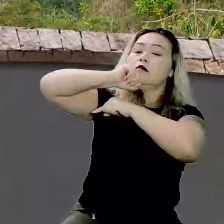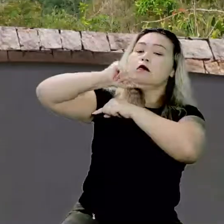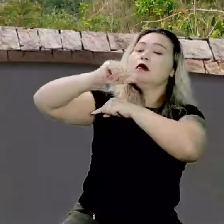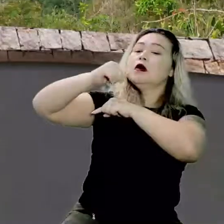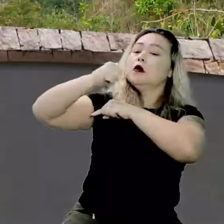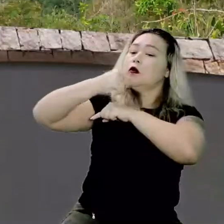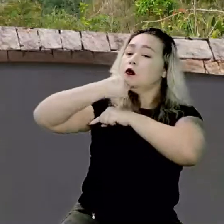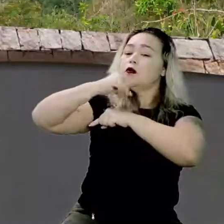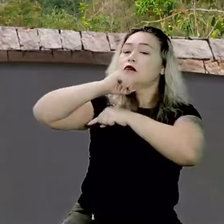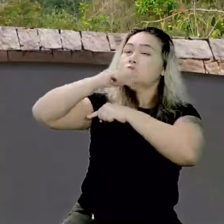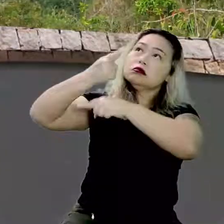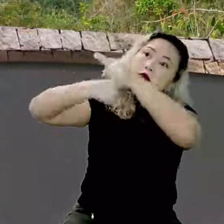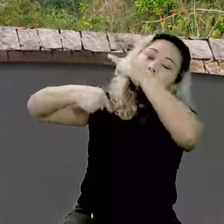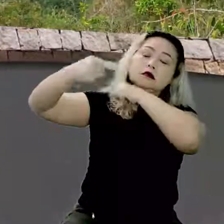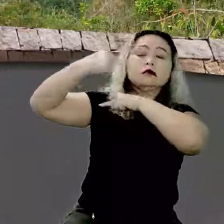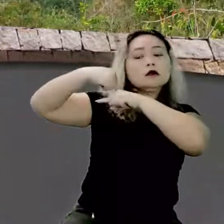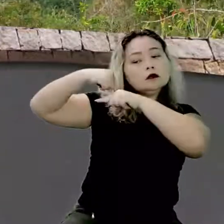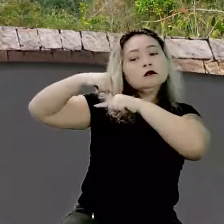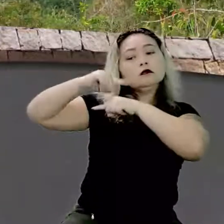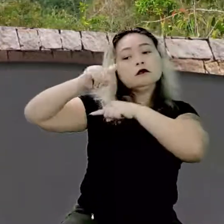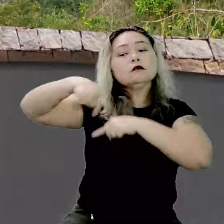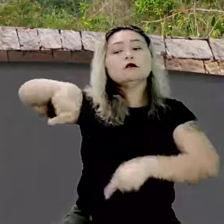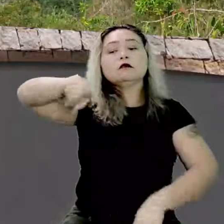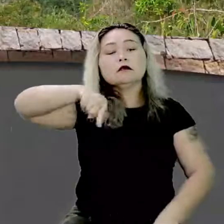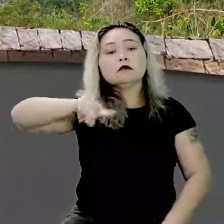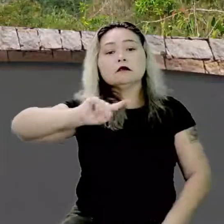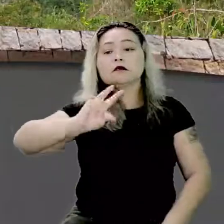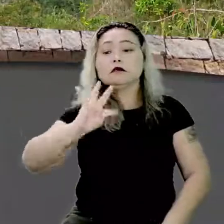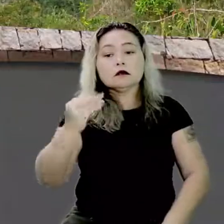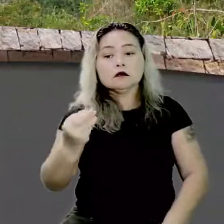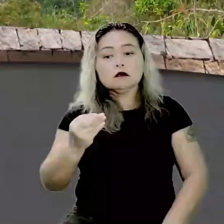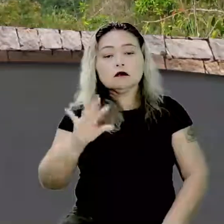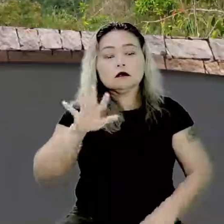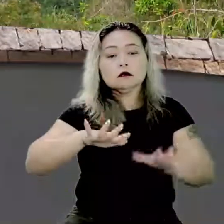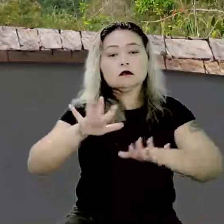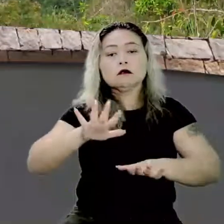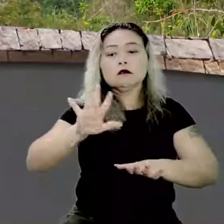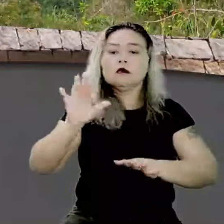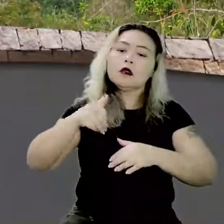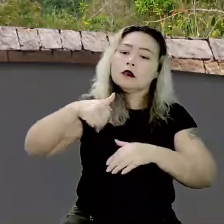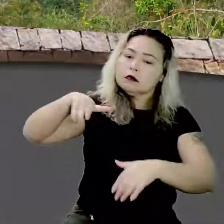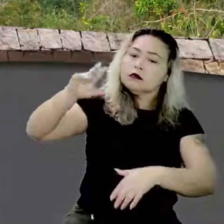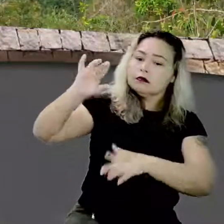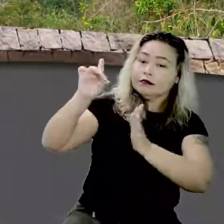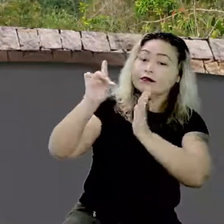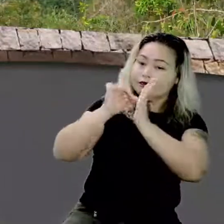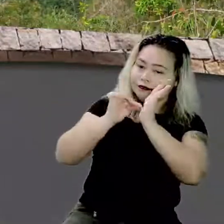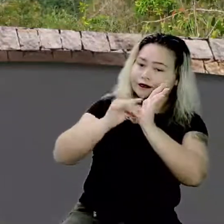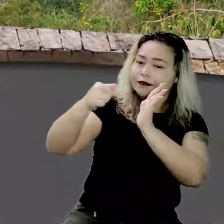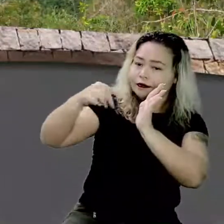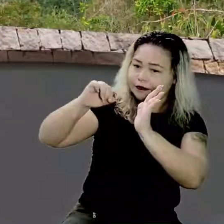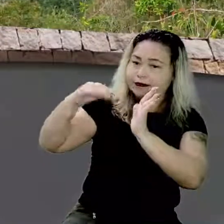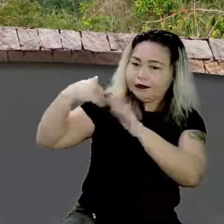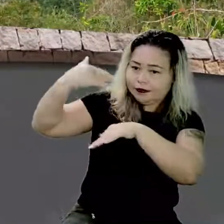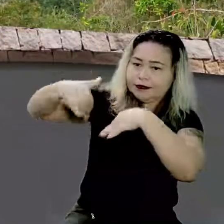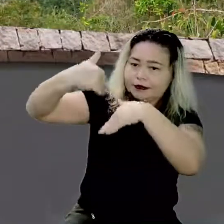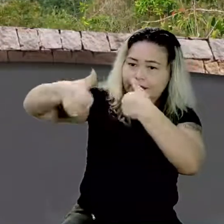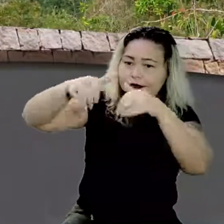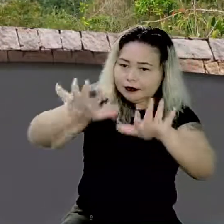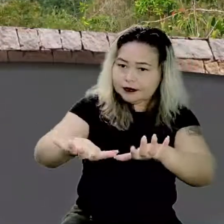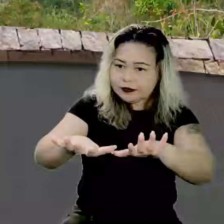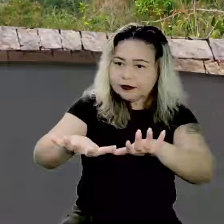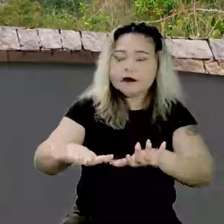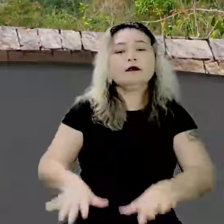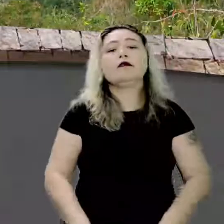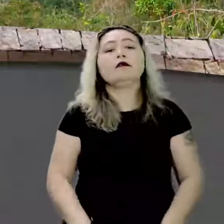que provavelmente muitos de vocês, não são todos, claro, vieram nessa década de 70 para cá.